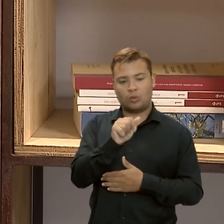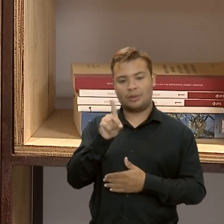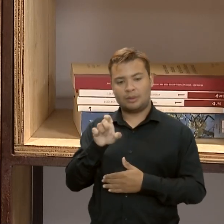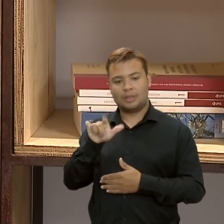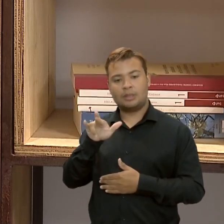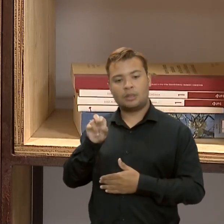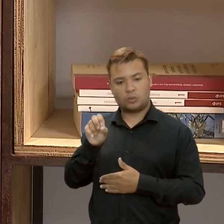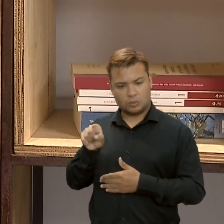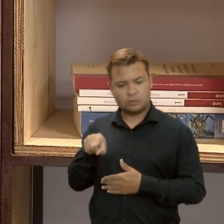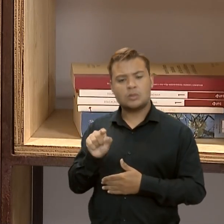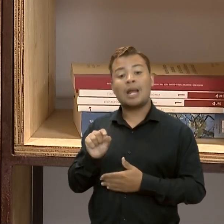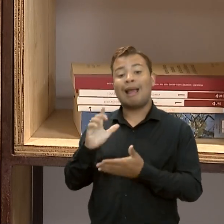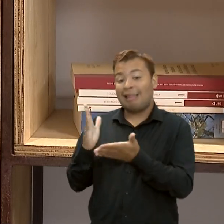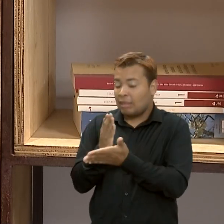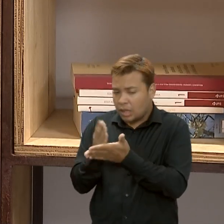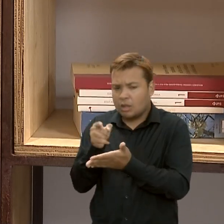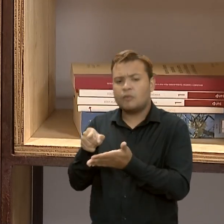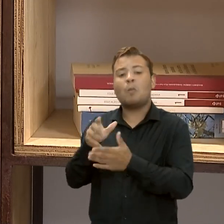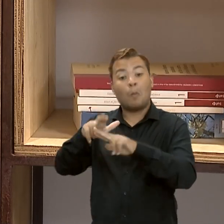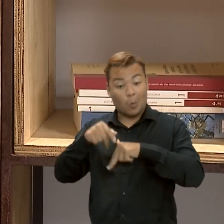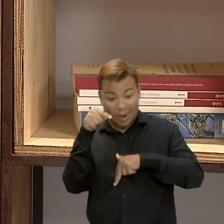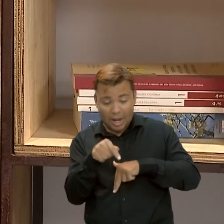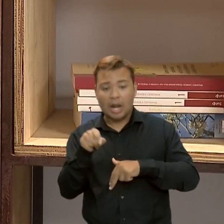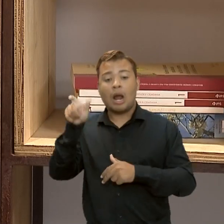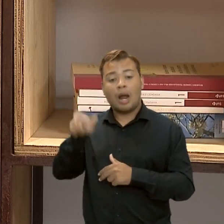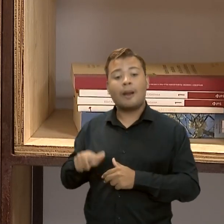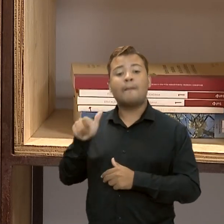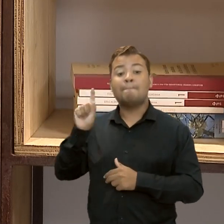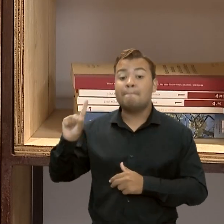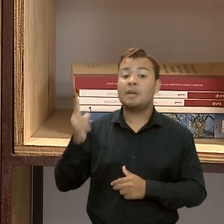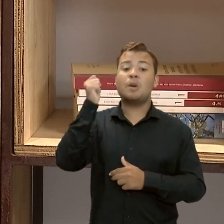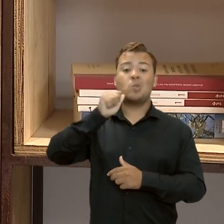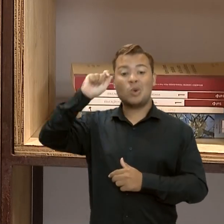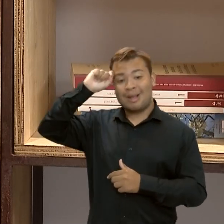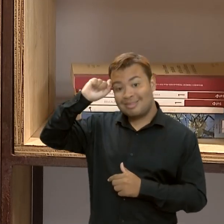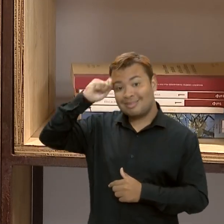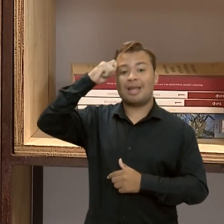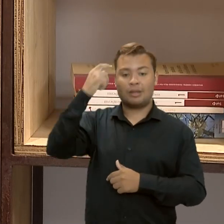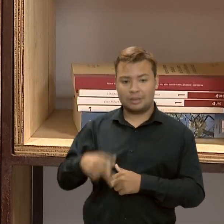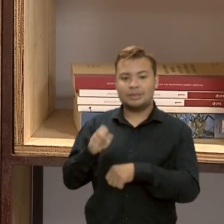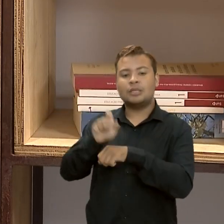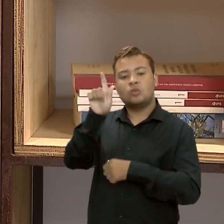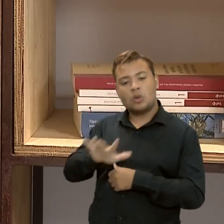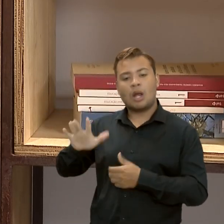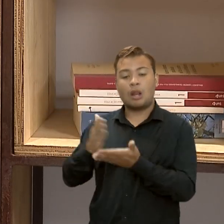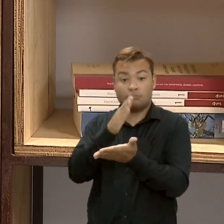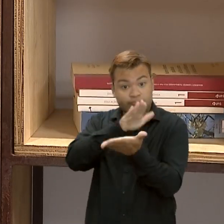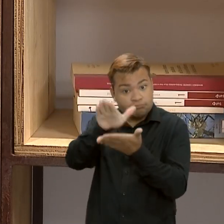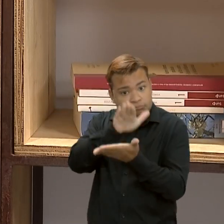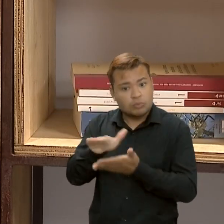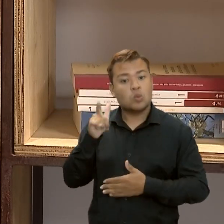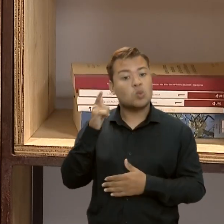livro que fez dela a primeira mulher e negra a publicar um livro no estado de Goiás, né?